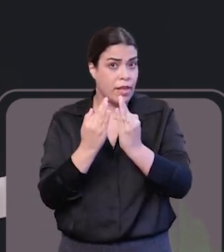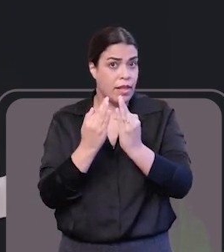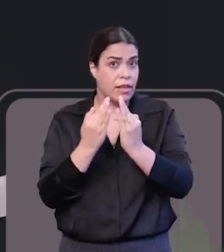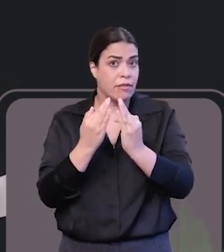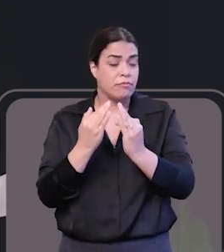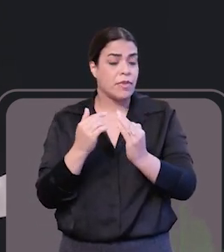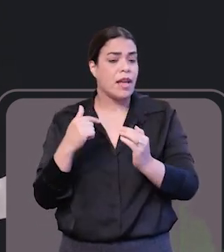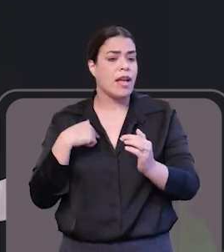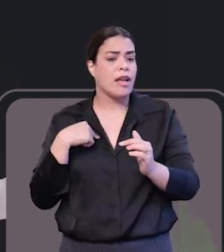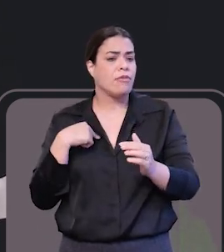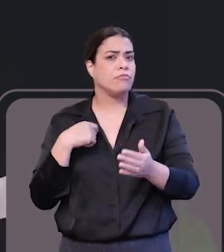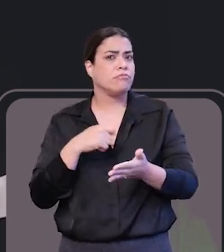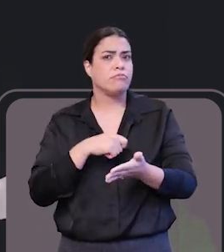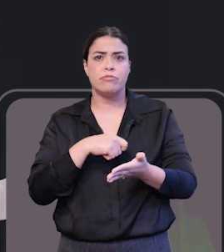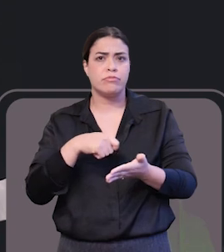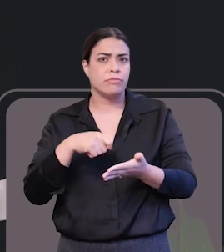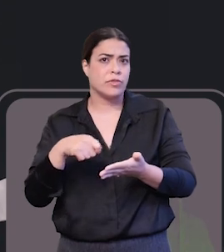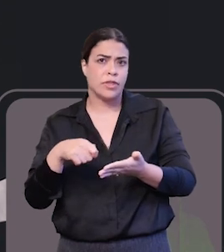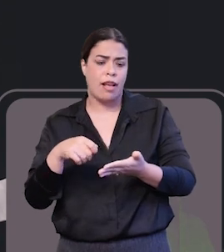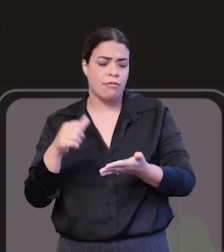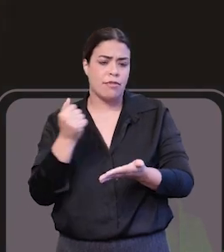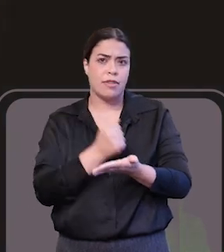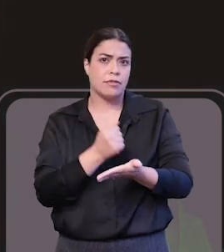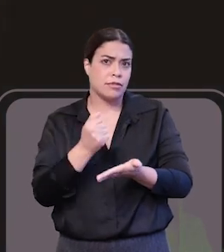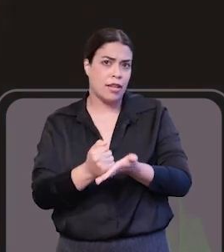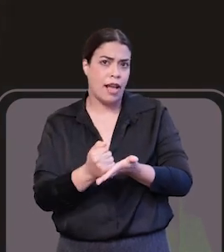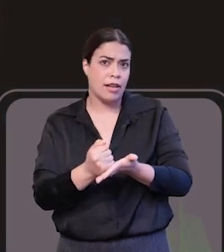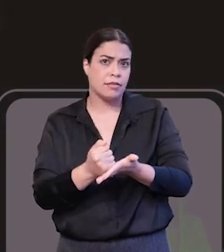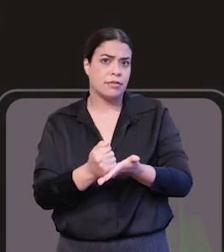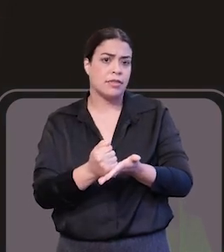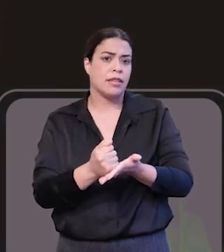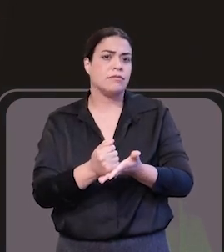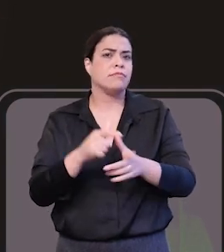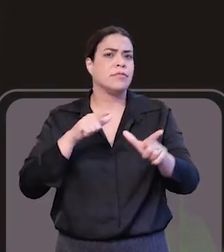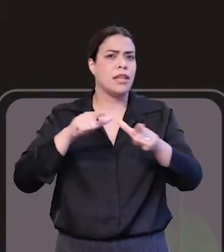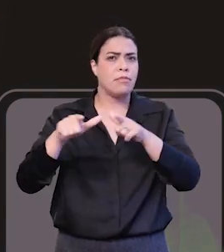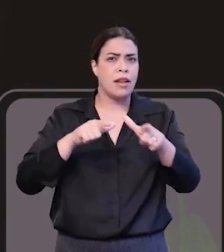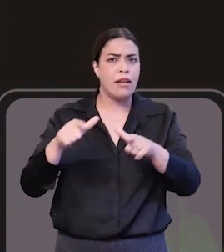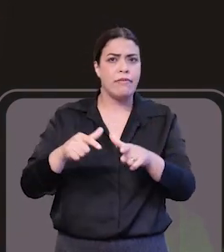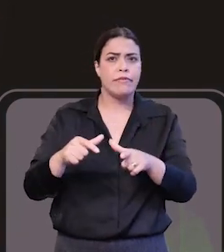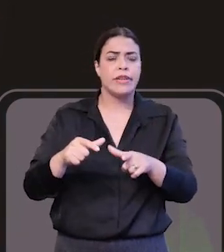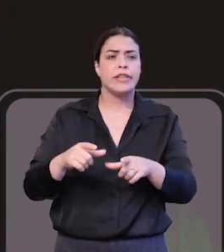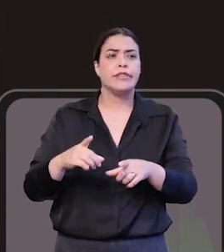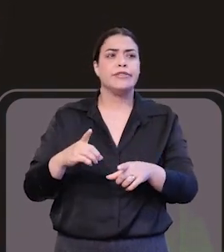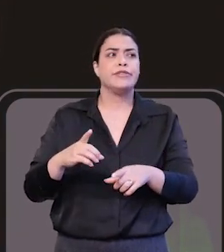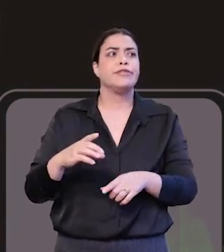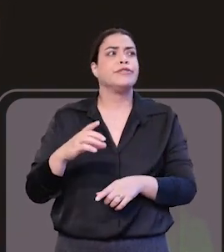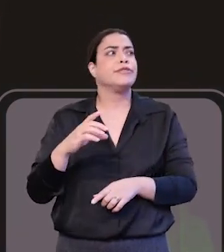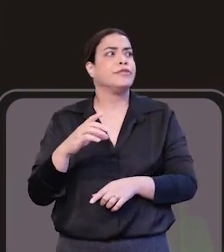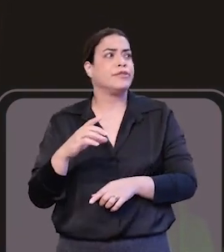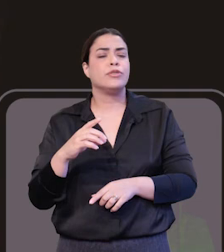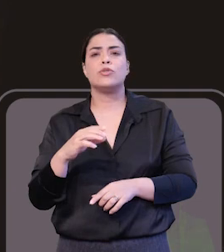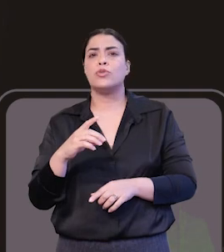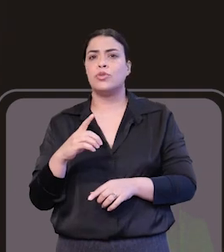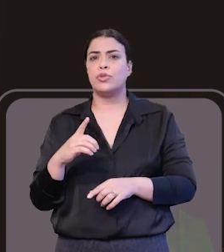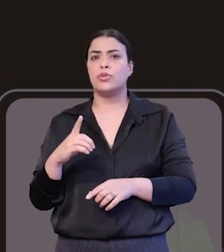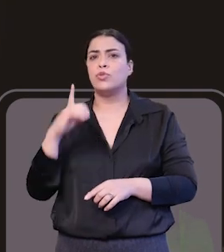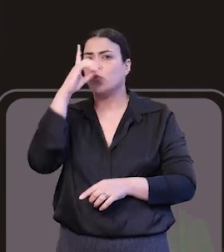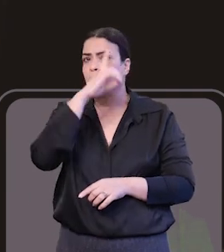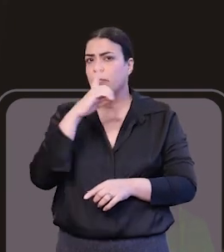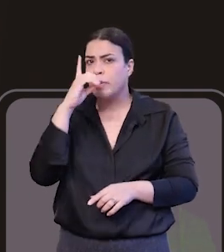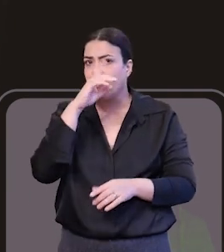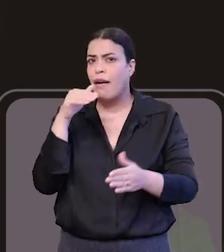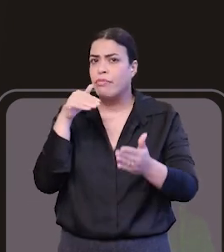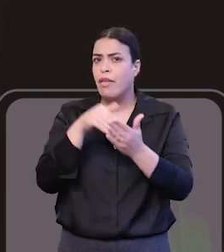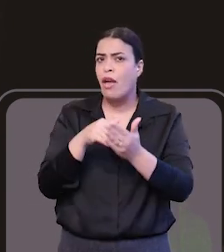eu não trabalhava de carteira assinada eu trabalhava de domingo a domingo e podia entrar às 7 e sair